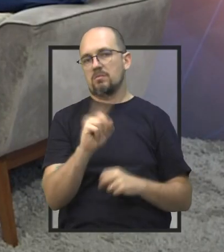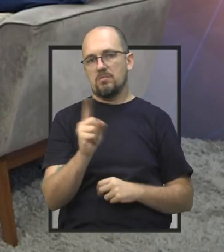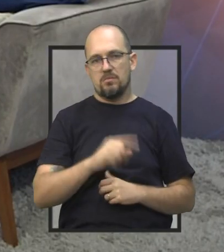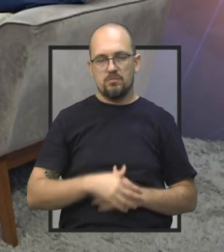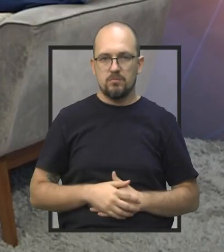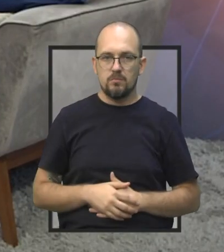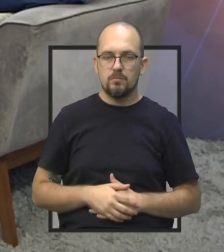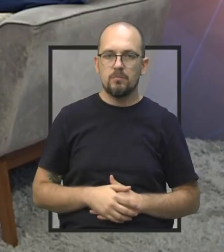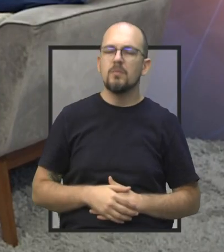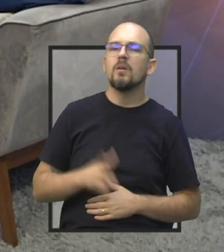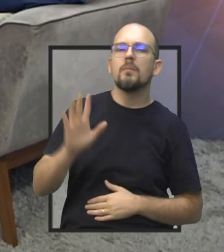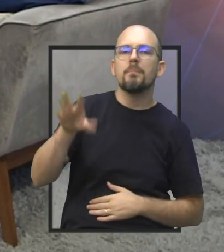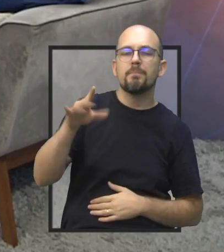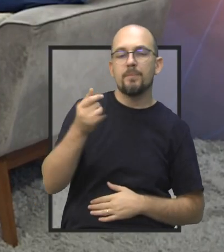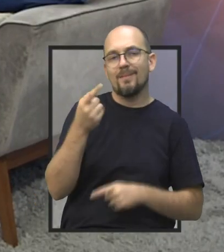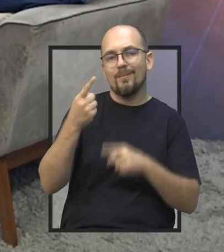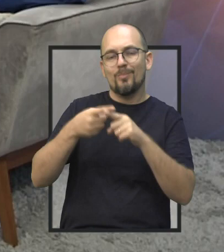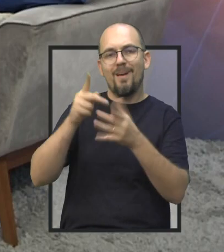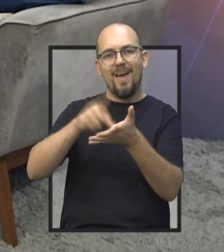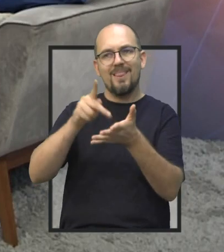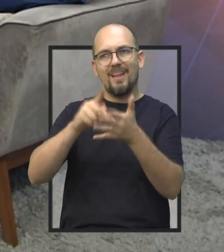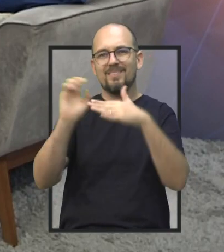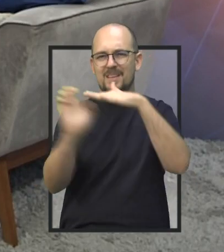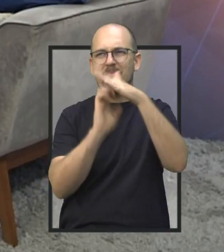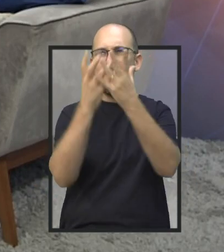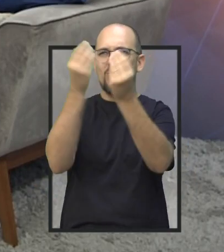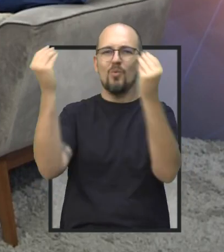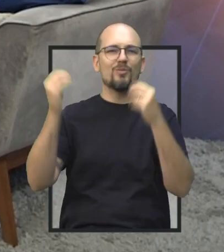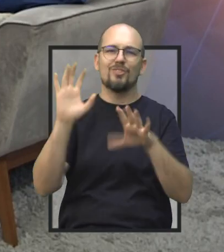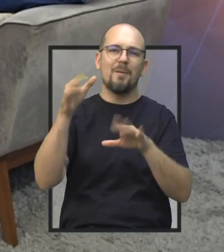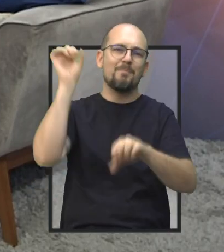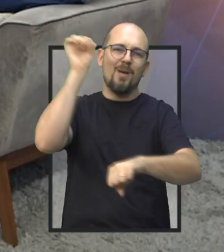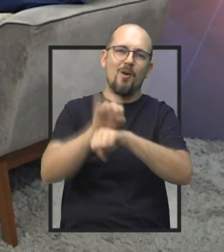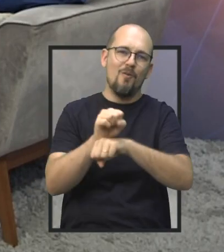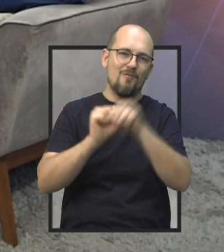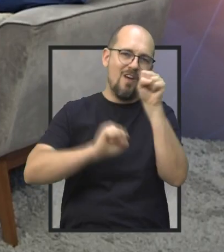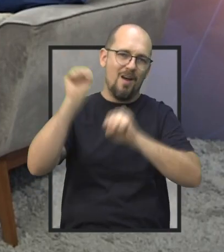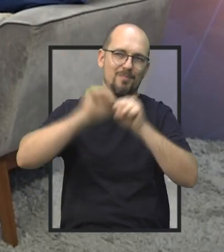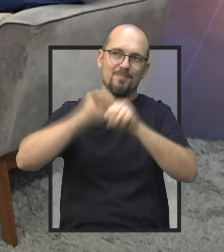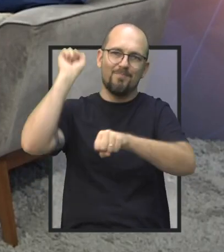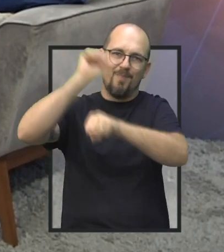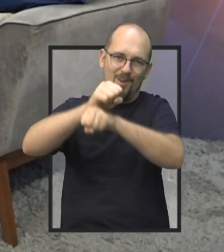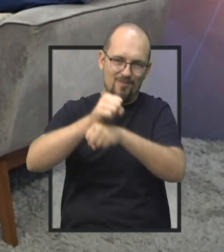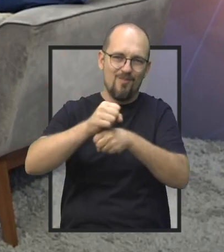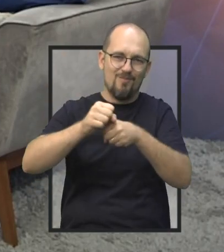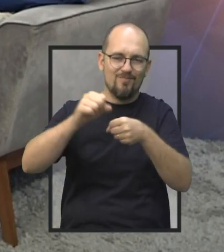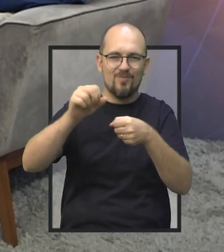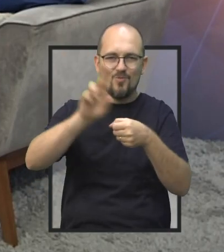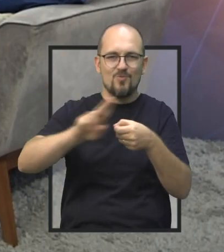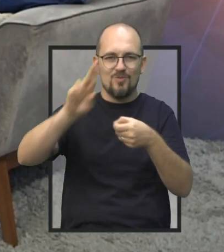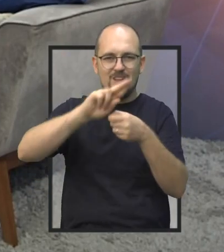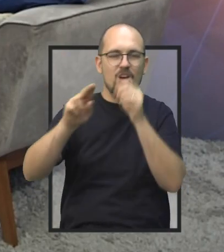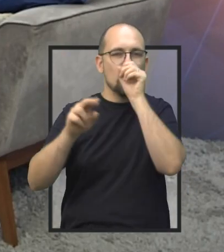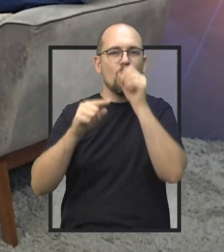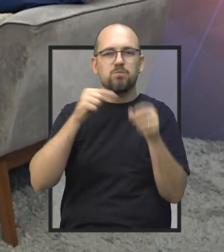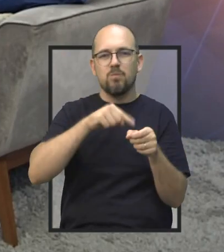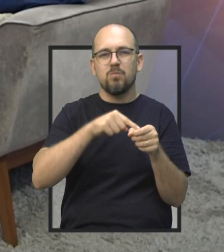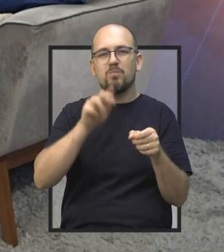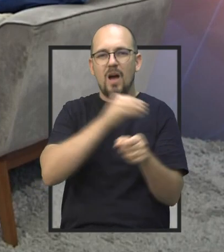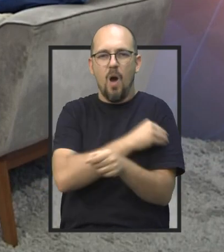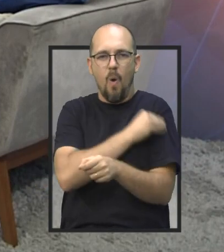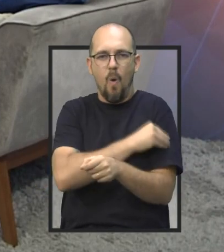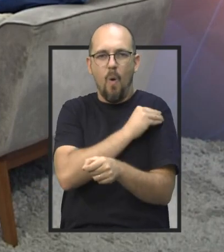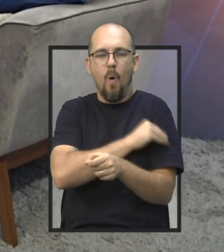se houver muitas empresas já nem formulam mais esses produtos com álcool, mas a quantidade do álcool que